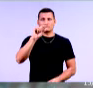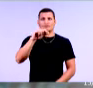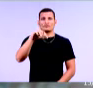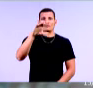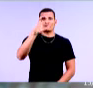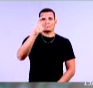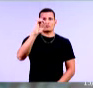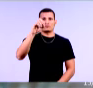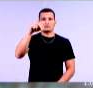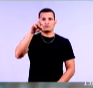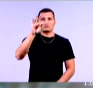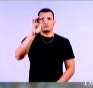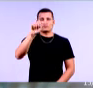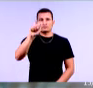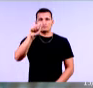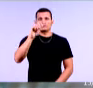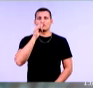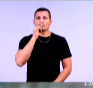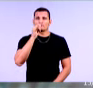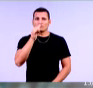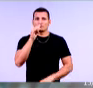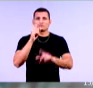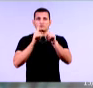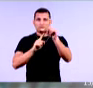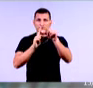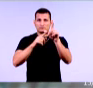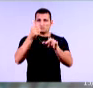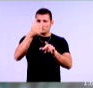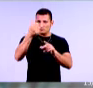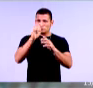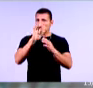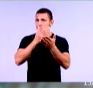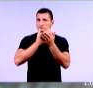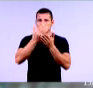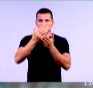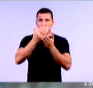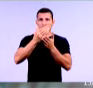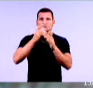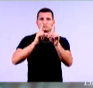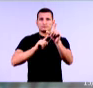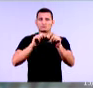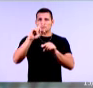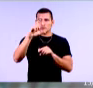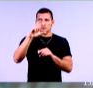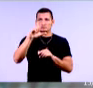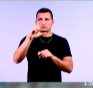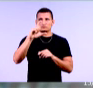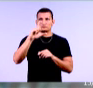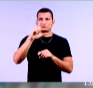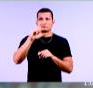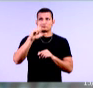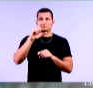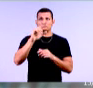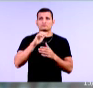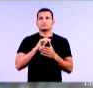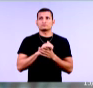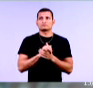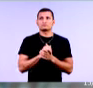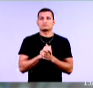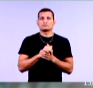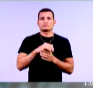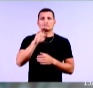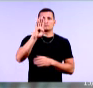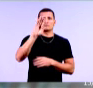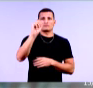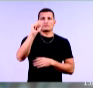Conta. Opa, eu falei para vocês que a primeira letra só e somente tem que ser maiúscula, por isso coloquei um traçozinho embaixo. Mas